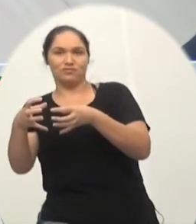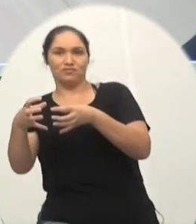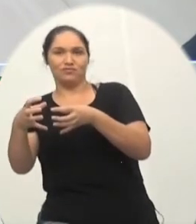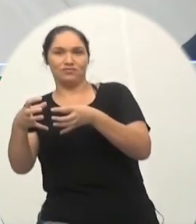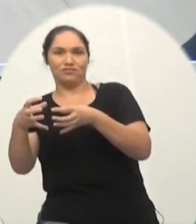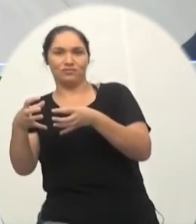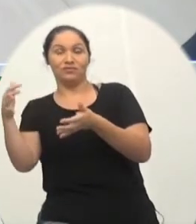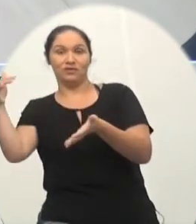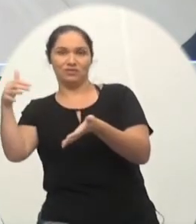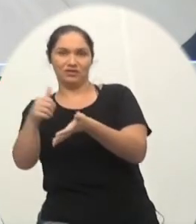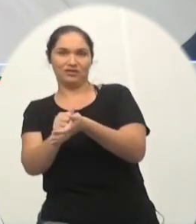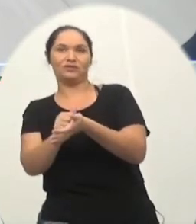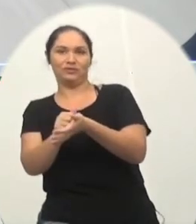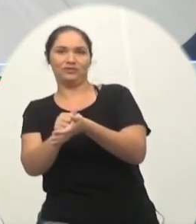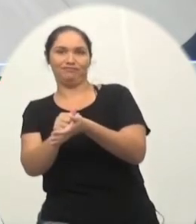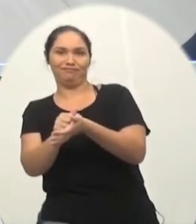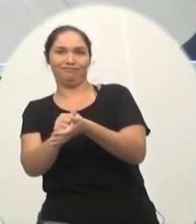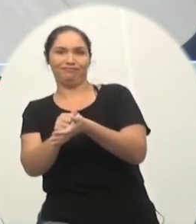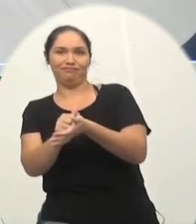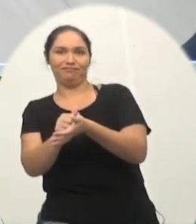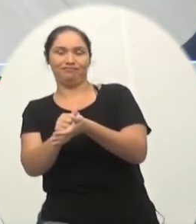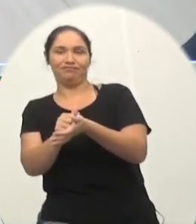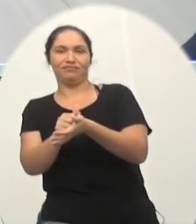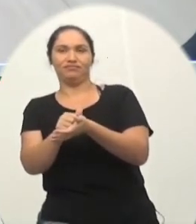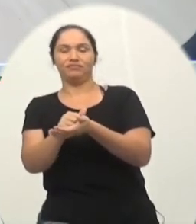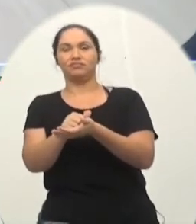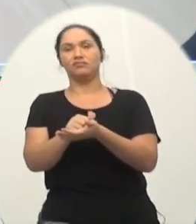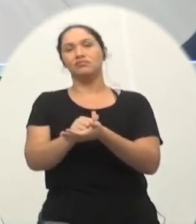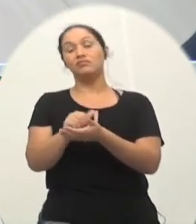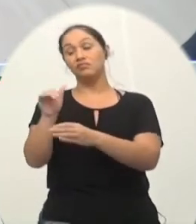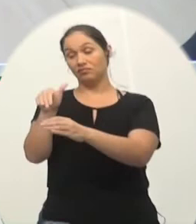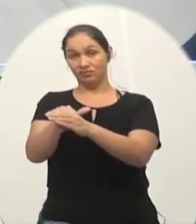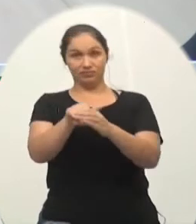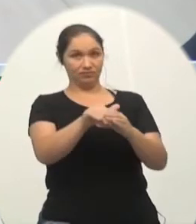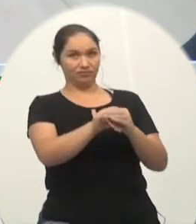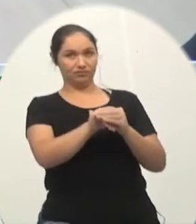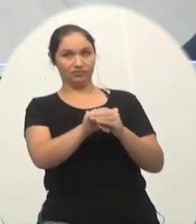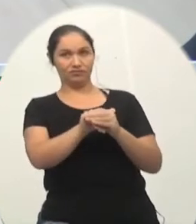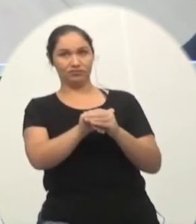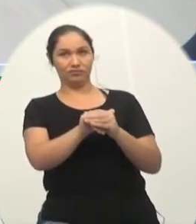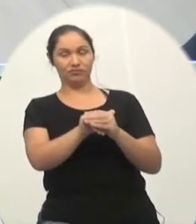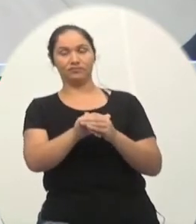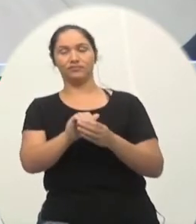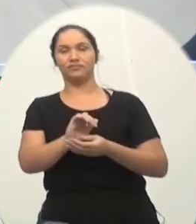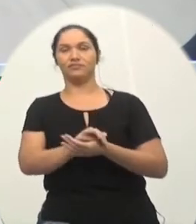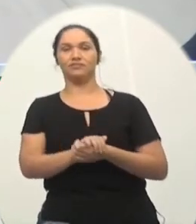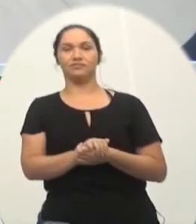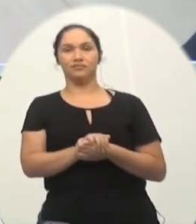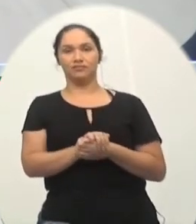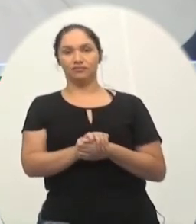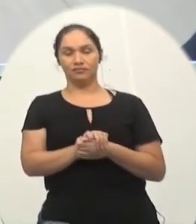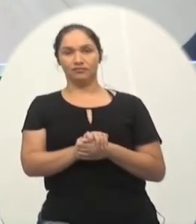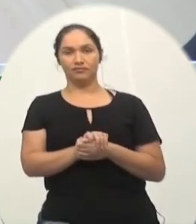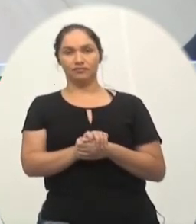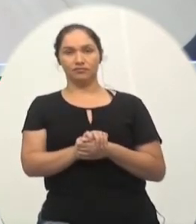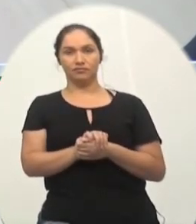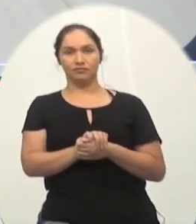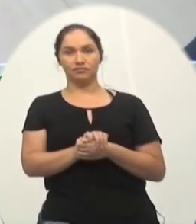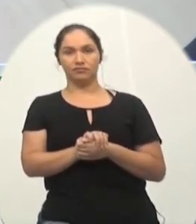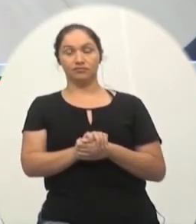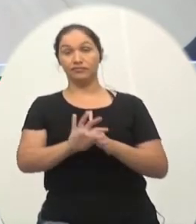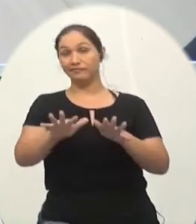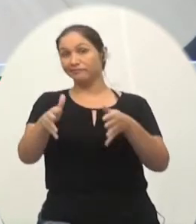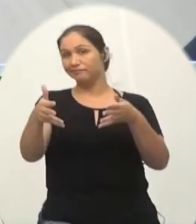Aldinei João Potelec, primeiro secretário João José Paulo Ferrarese e segundo secretário Edson Luiz do Nascimento.